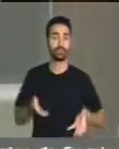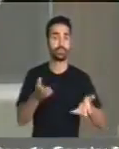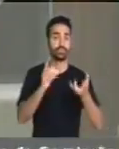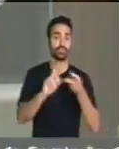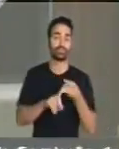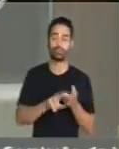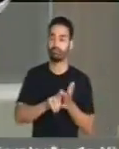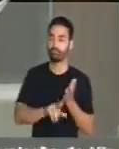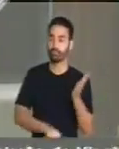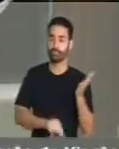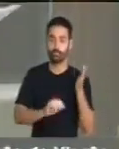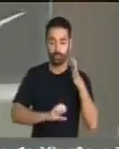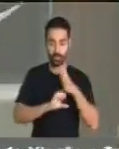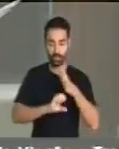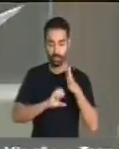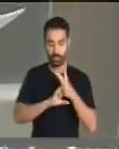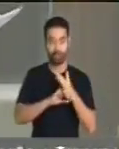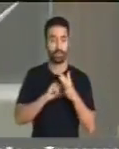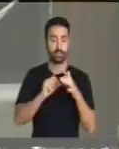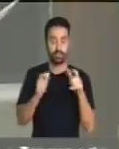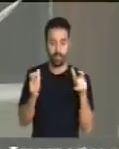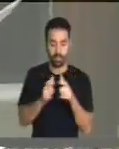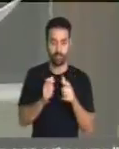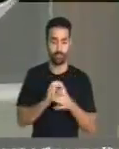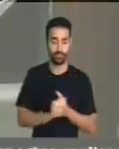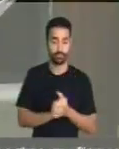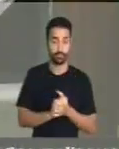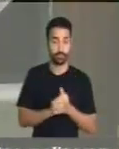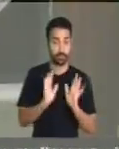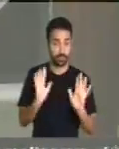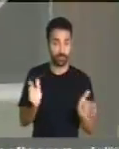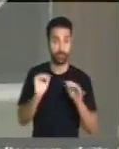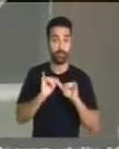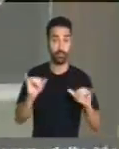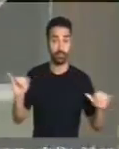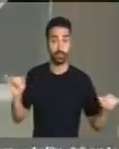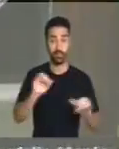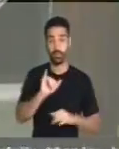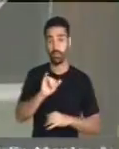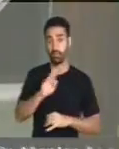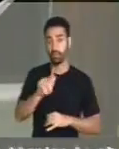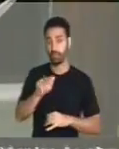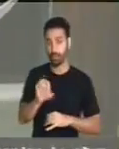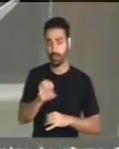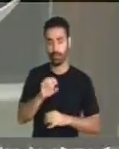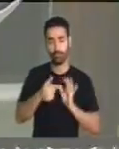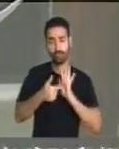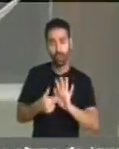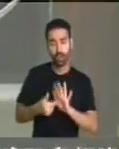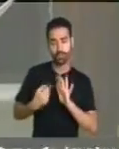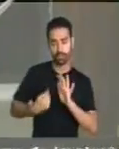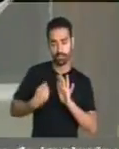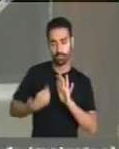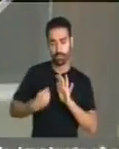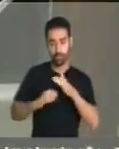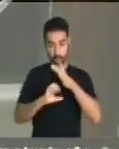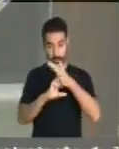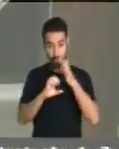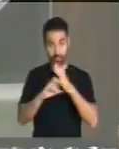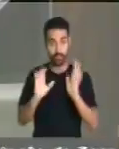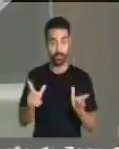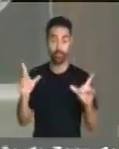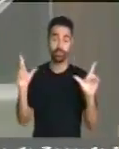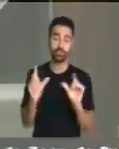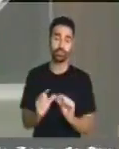disponíveis para os micro e pequenos empreendedores. Dados do IBGE mostram que a vida útil das empresas brasileiras caiu de forma acentuada